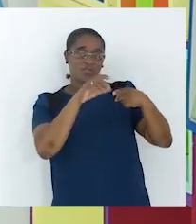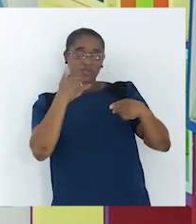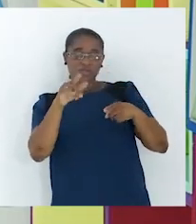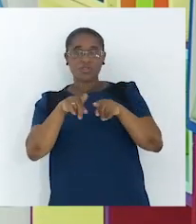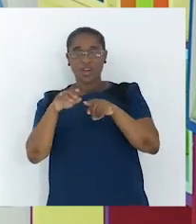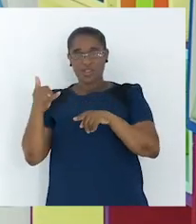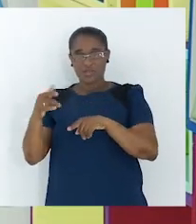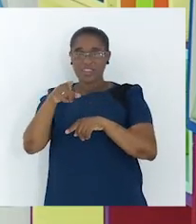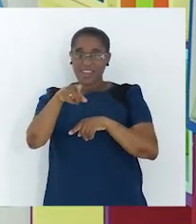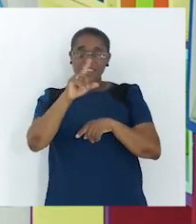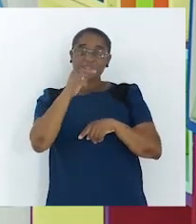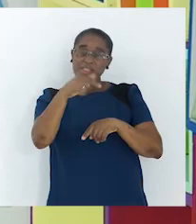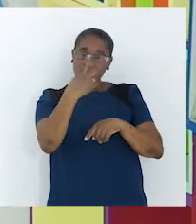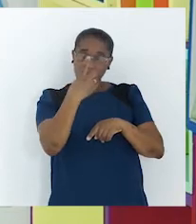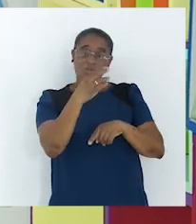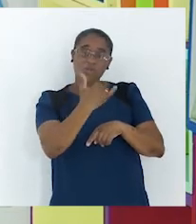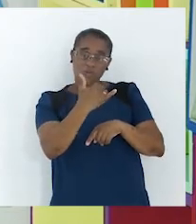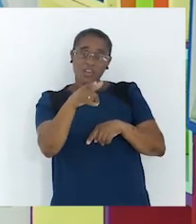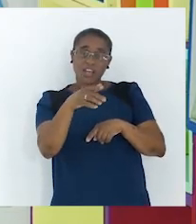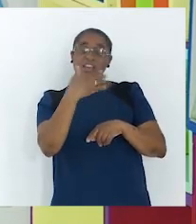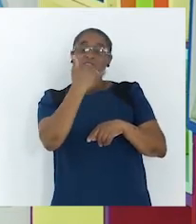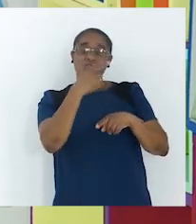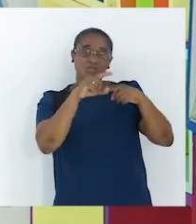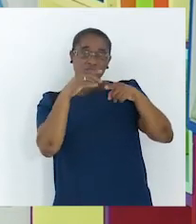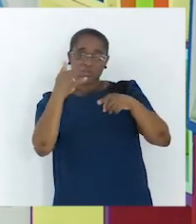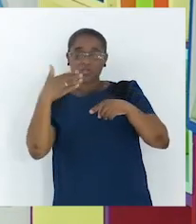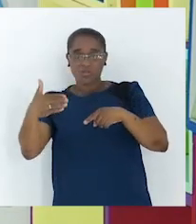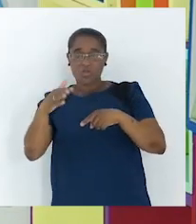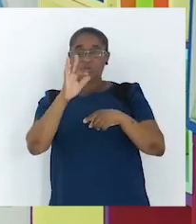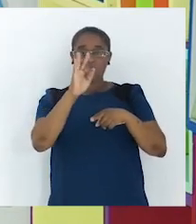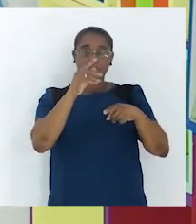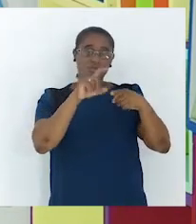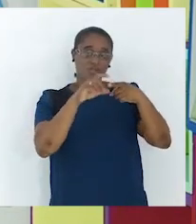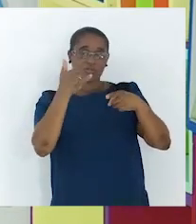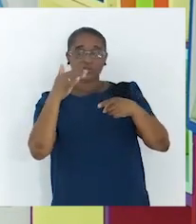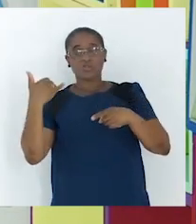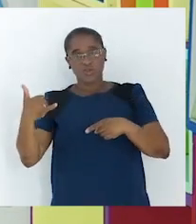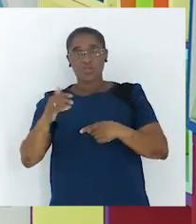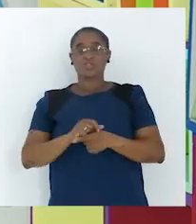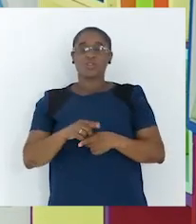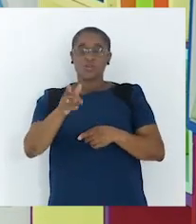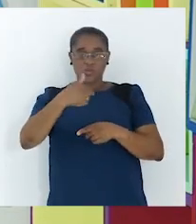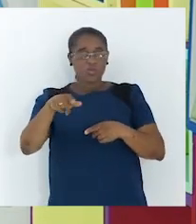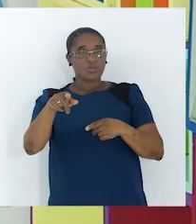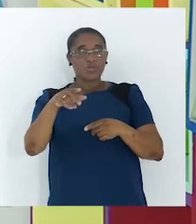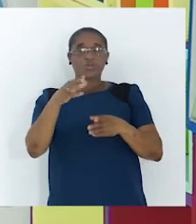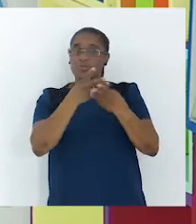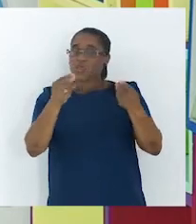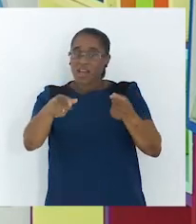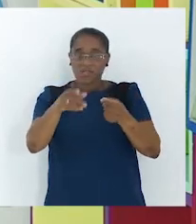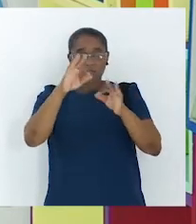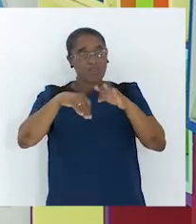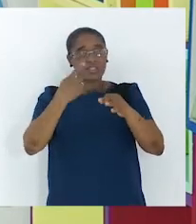de hoje aqui também temos um longe 2 por 2 da 14 porções tá dois então o nosso resultado será